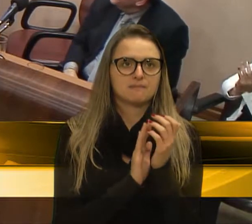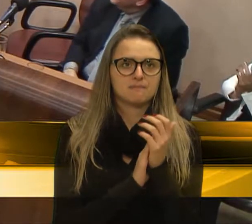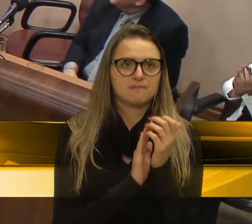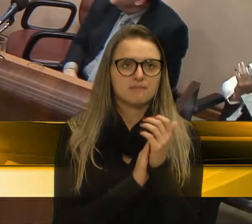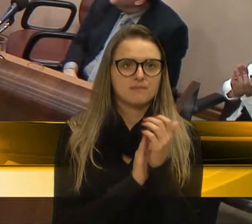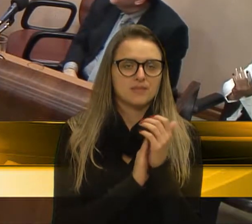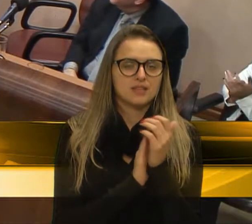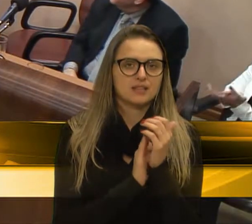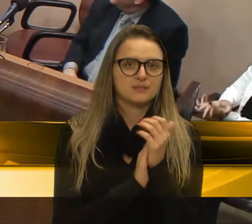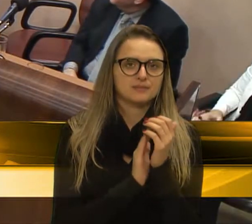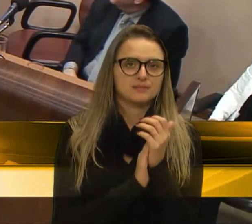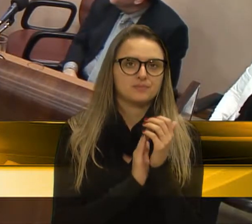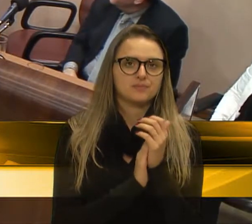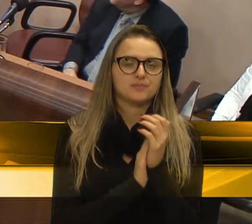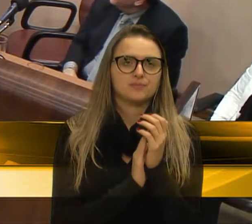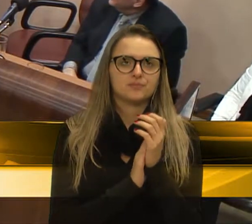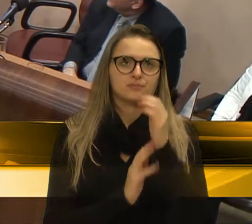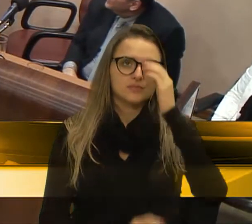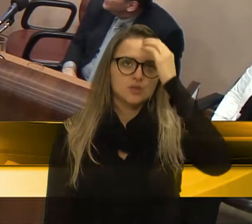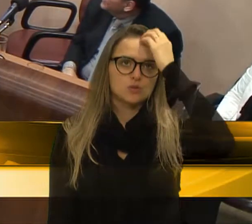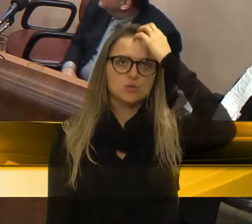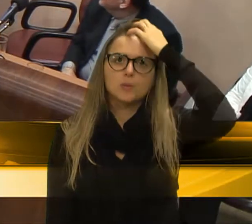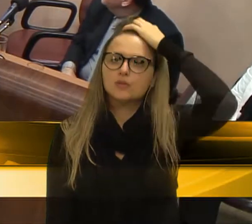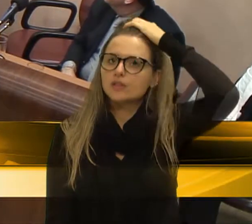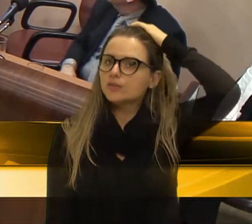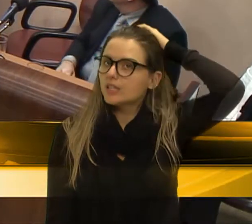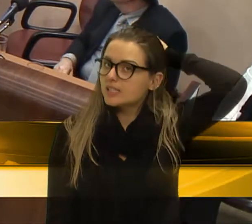O pé no quartel, não pode.